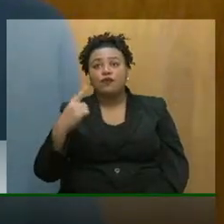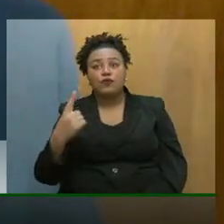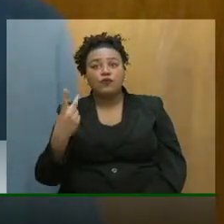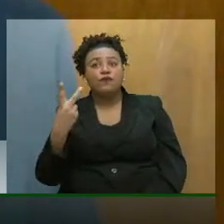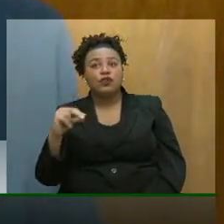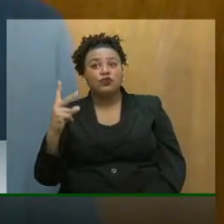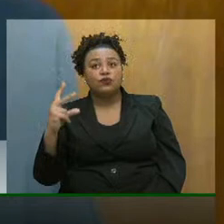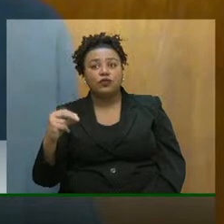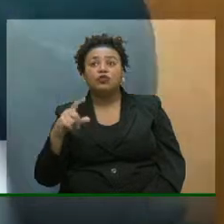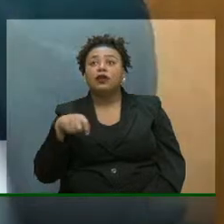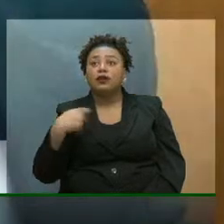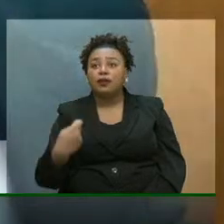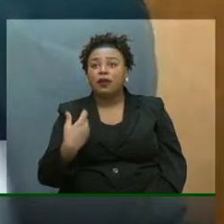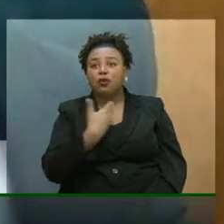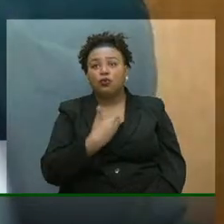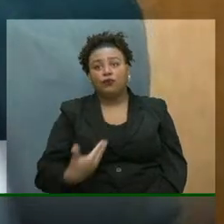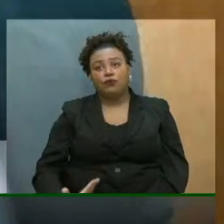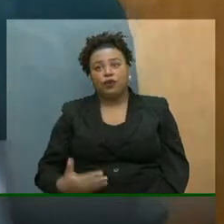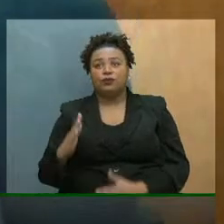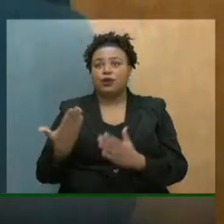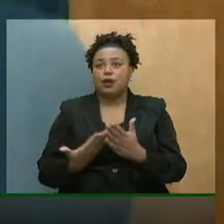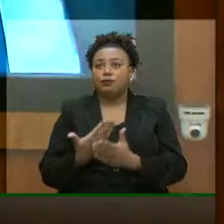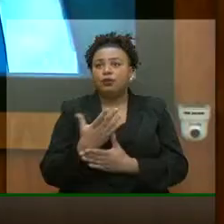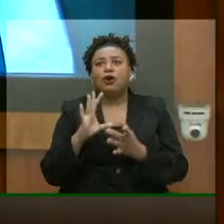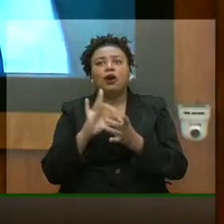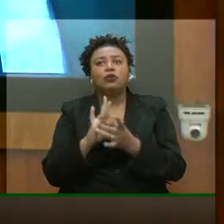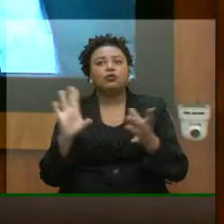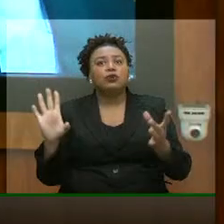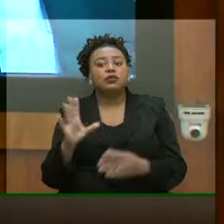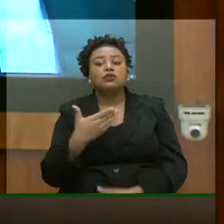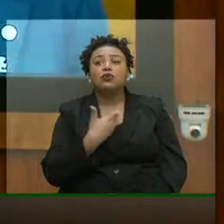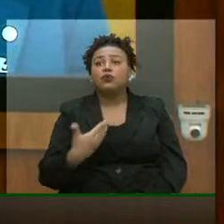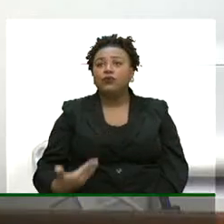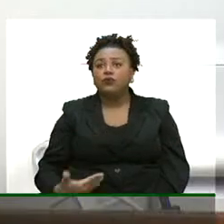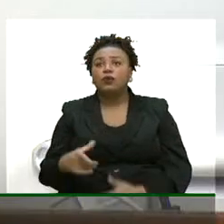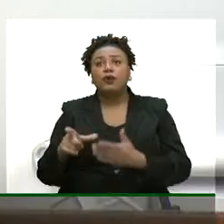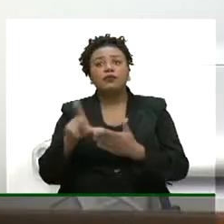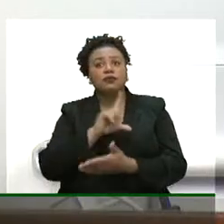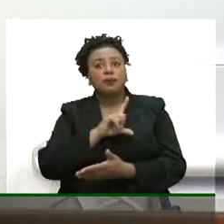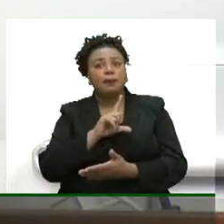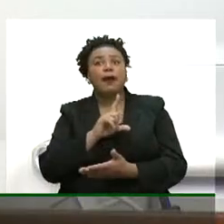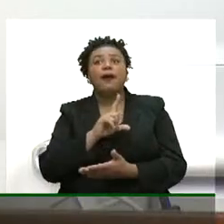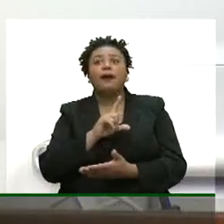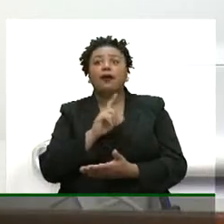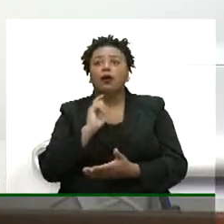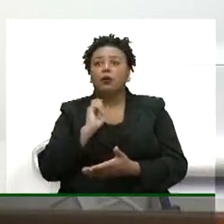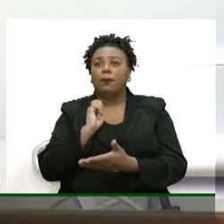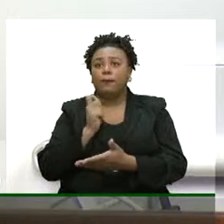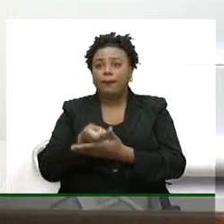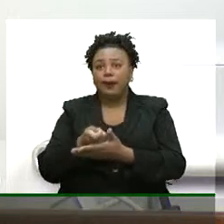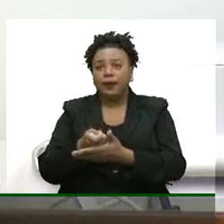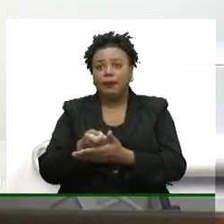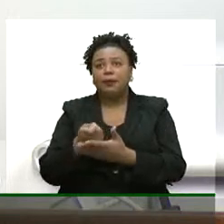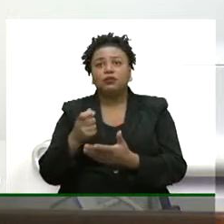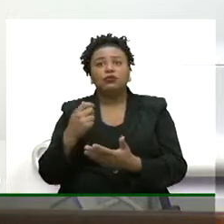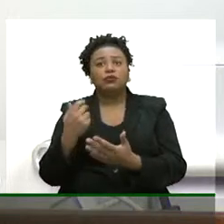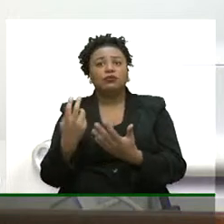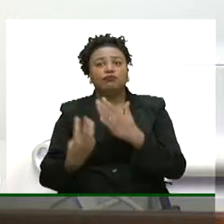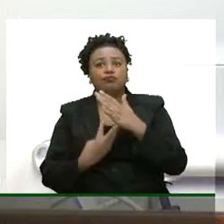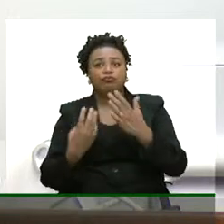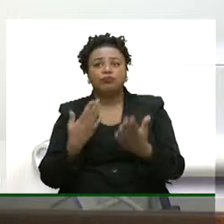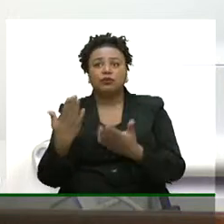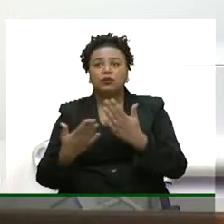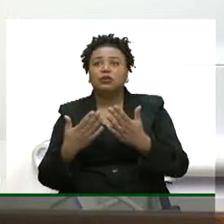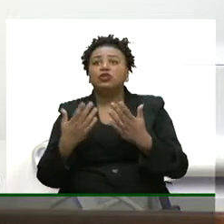191/2020, de autoria do Poder Executivo, que autoriza o Poder Executivo a antecipar parcialmente o pagamento aos prestadores de serviço